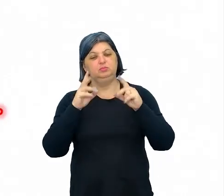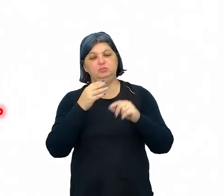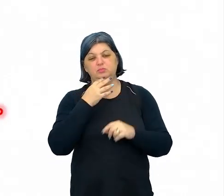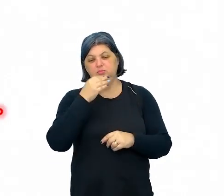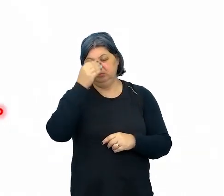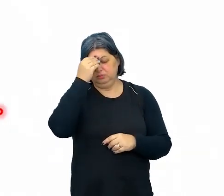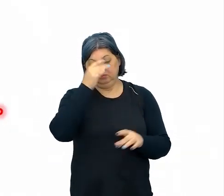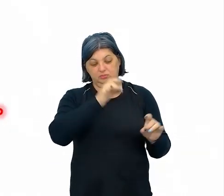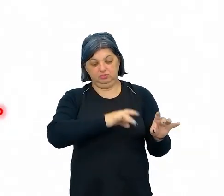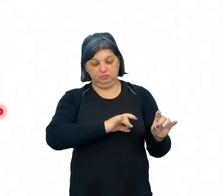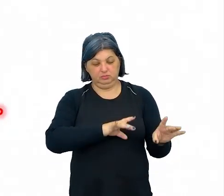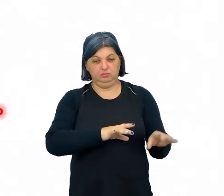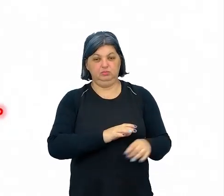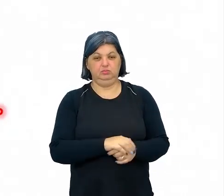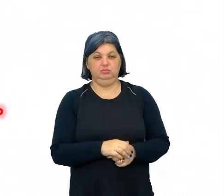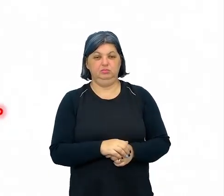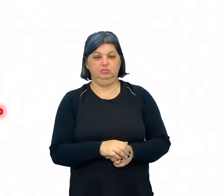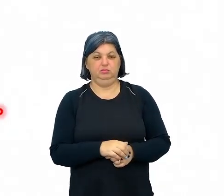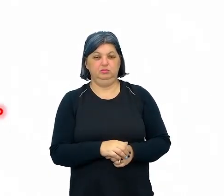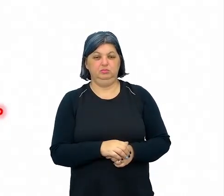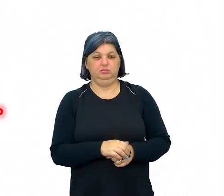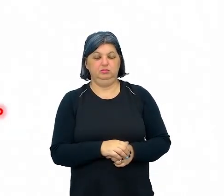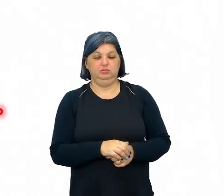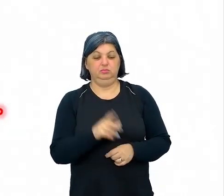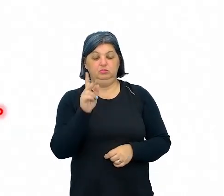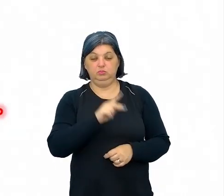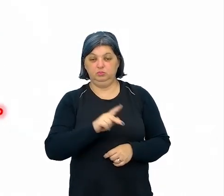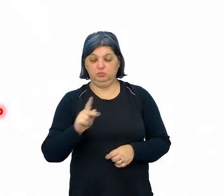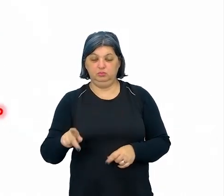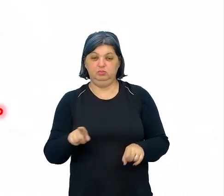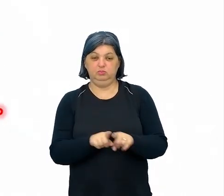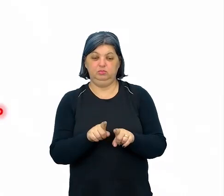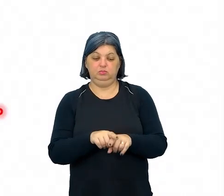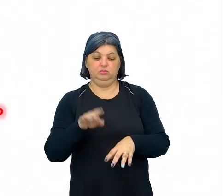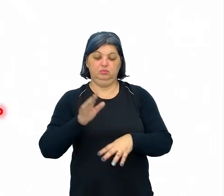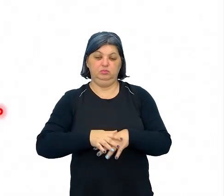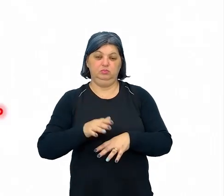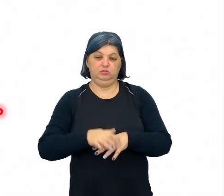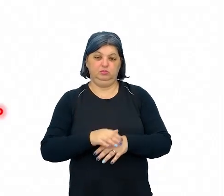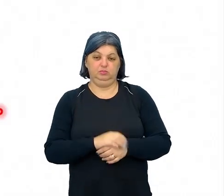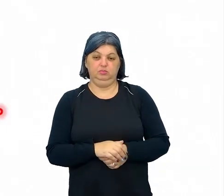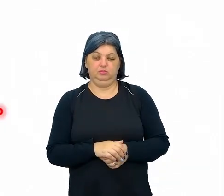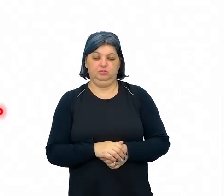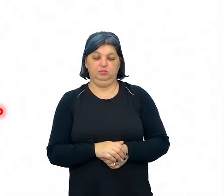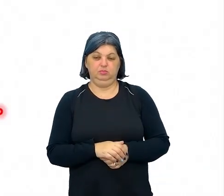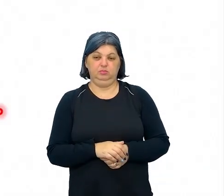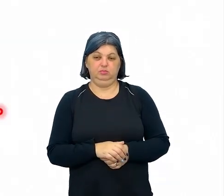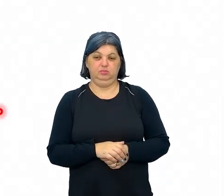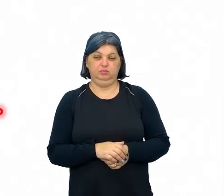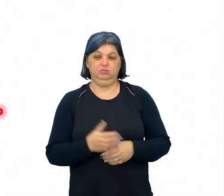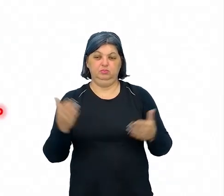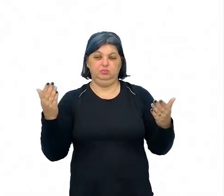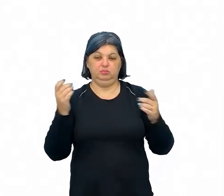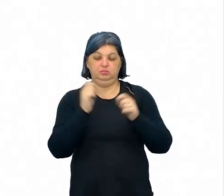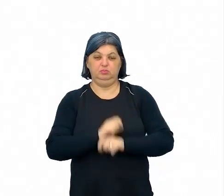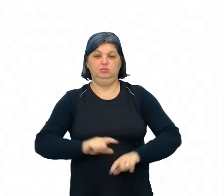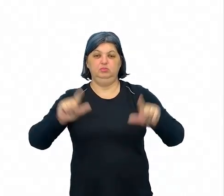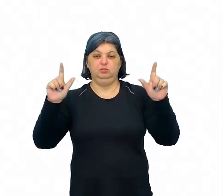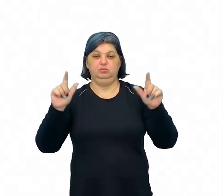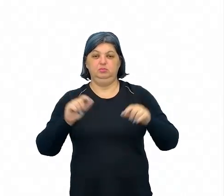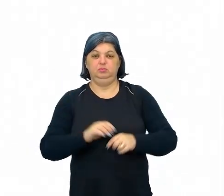conhecimentos especializados do professor de matemática, tá bom? Agora eu vou passar para o